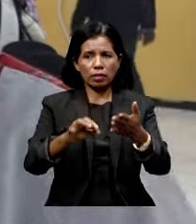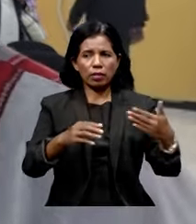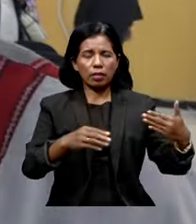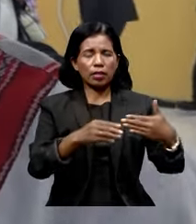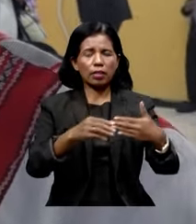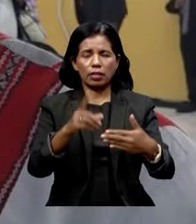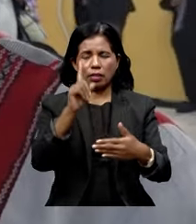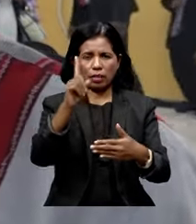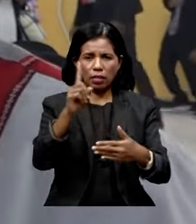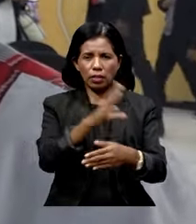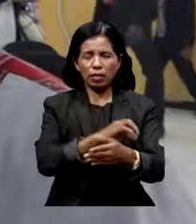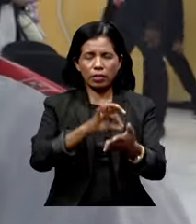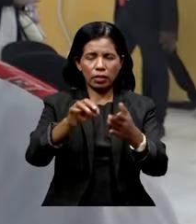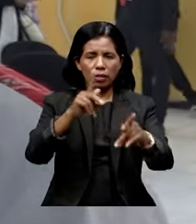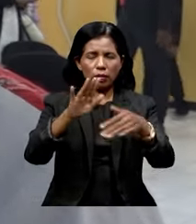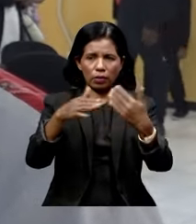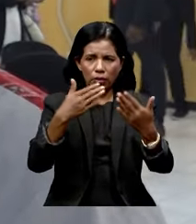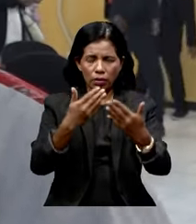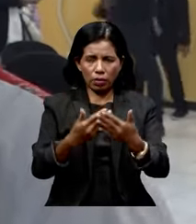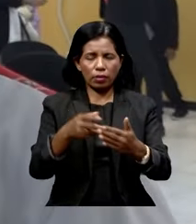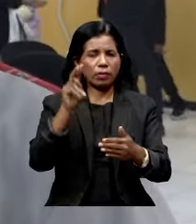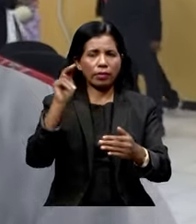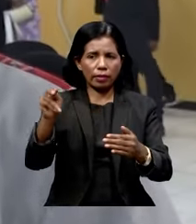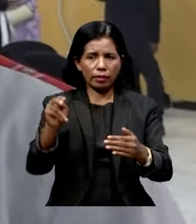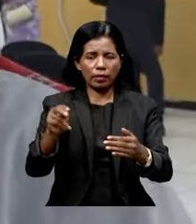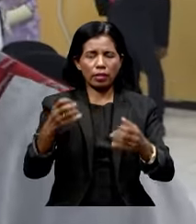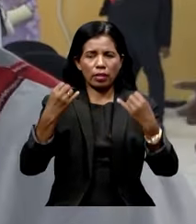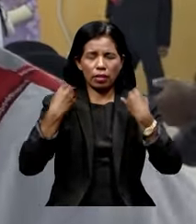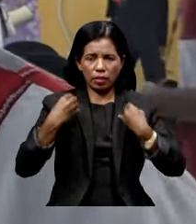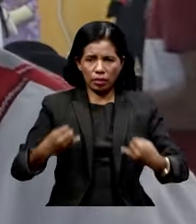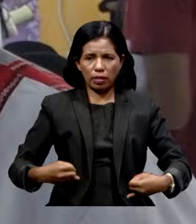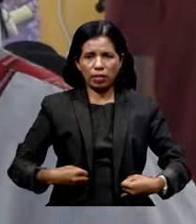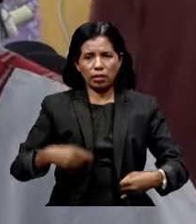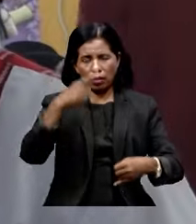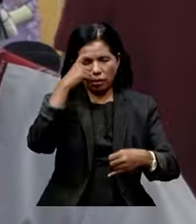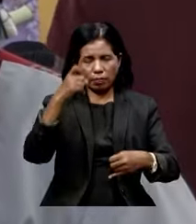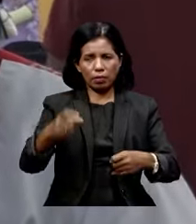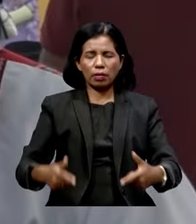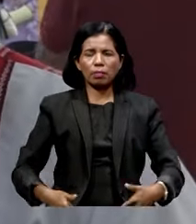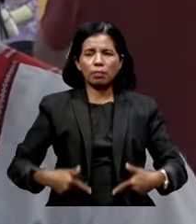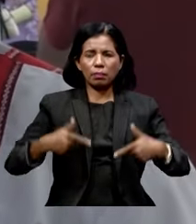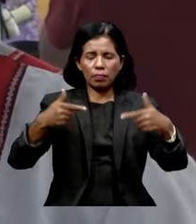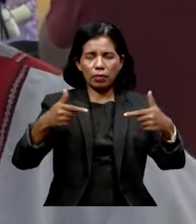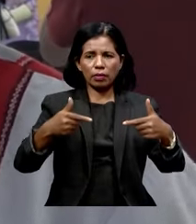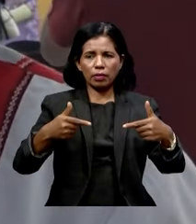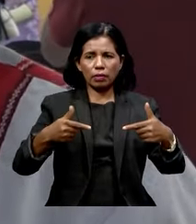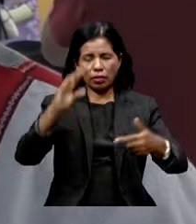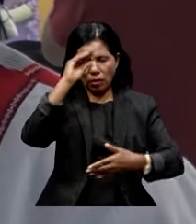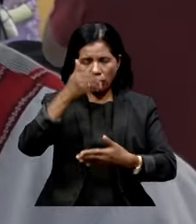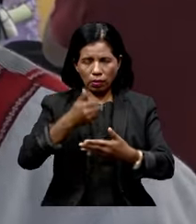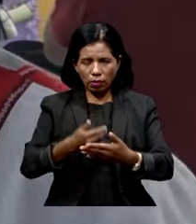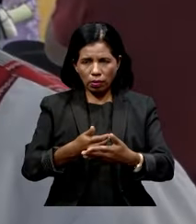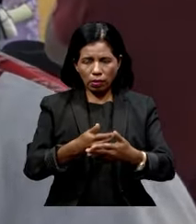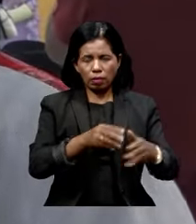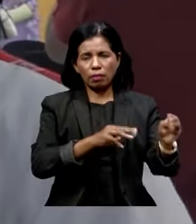Tubele, registro cidadão sira todo, ninha identidade, tanto nia moris, nia uan, a halo filiação,